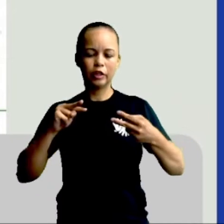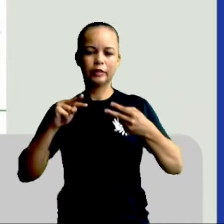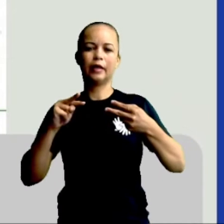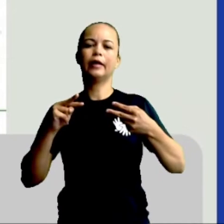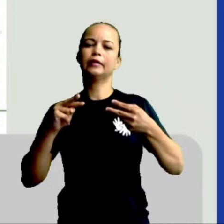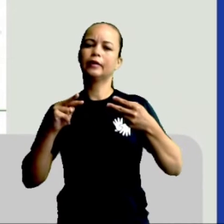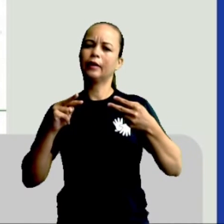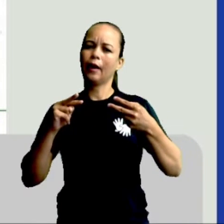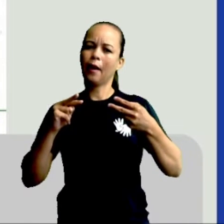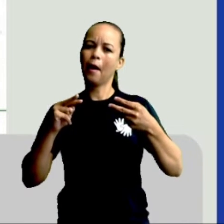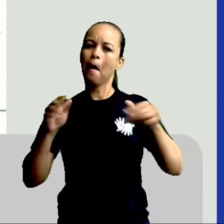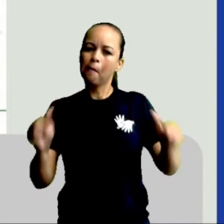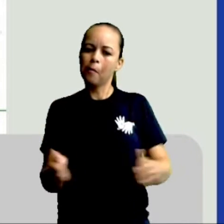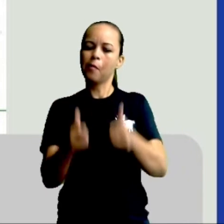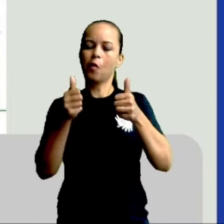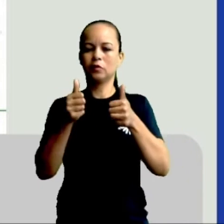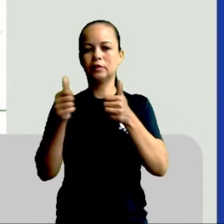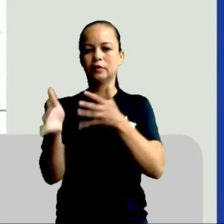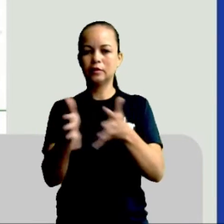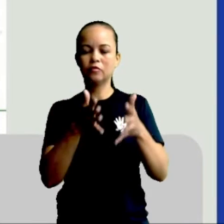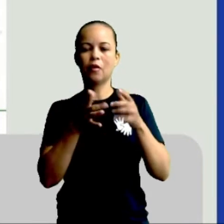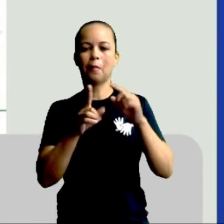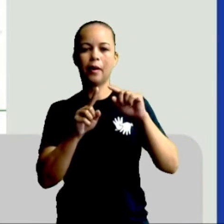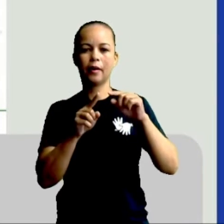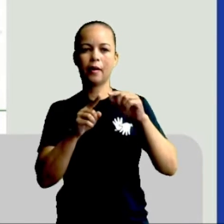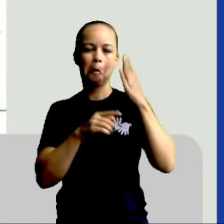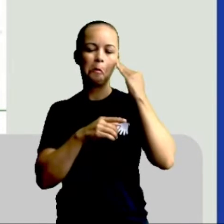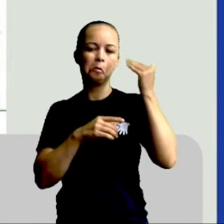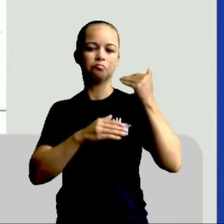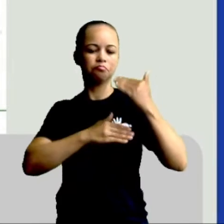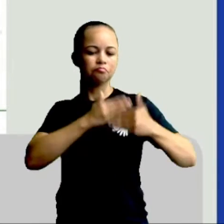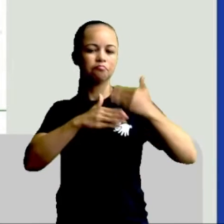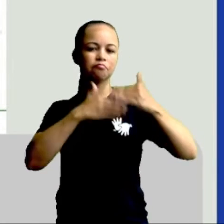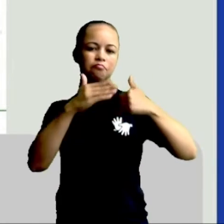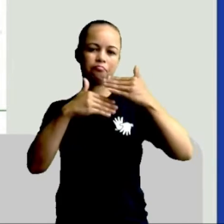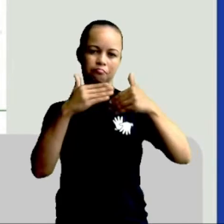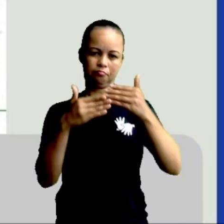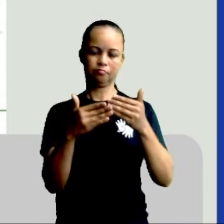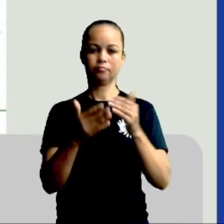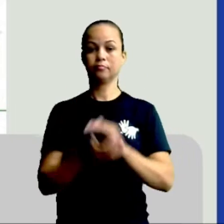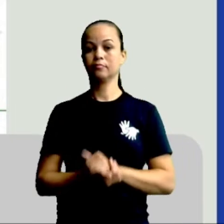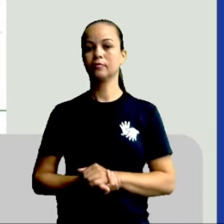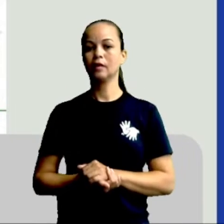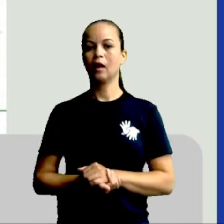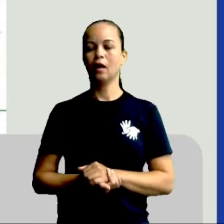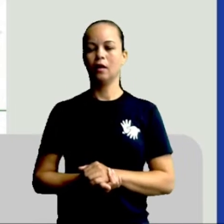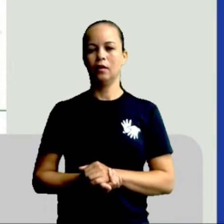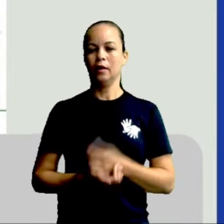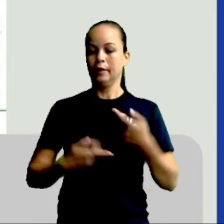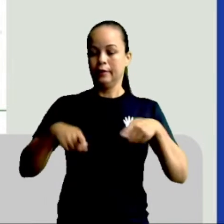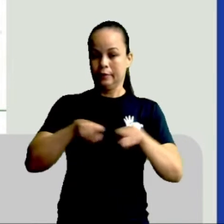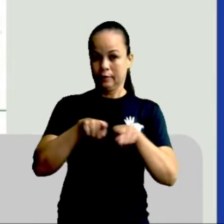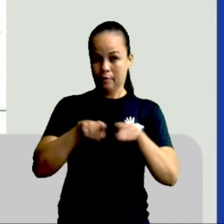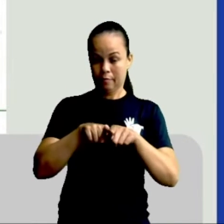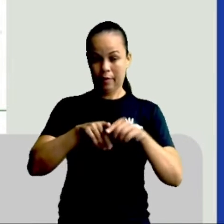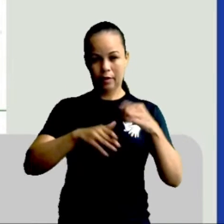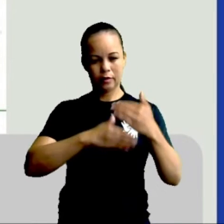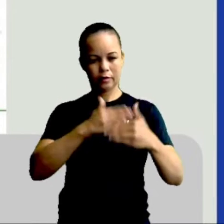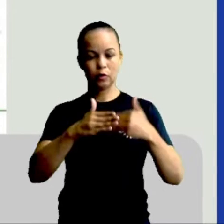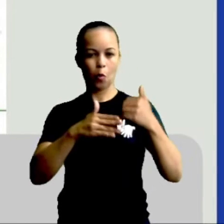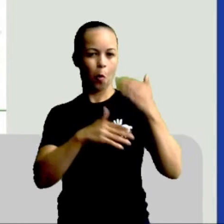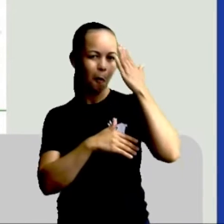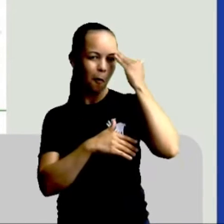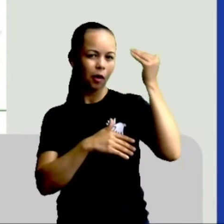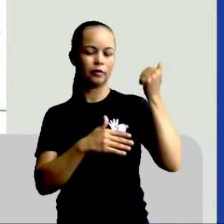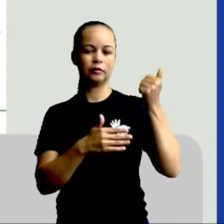mais positiva para garantir o sucesso reprodutivo e também, gente, o